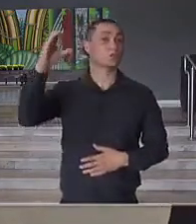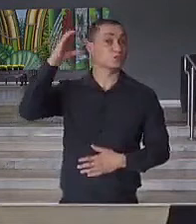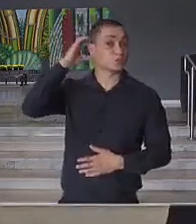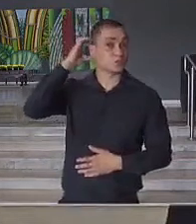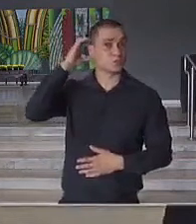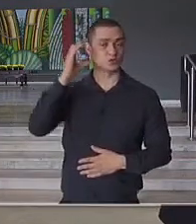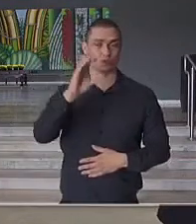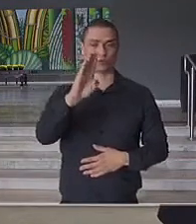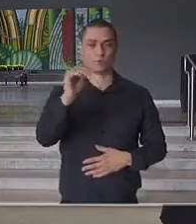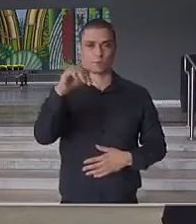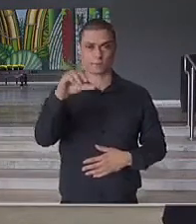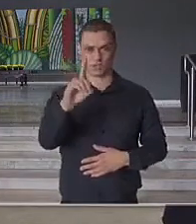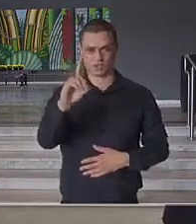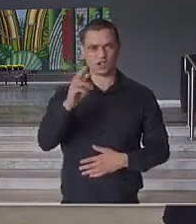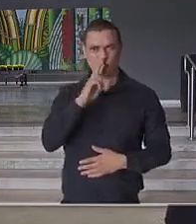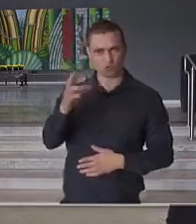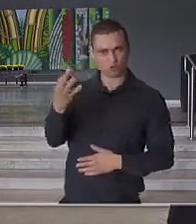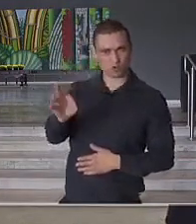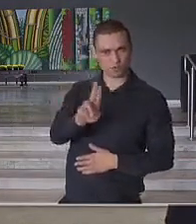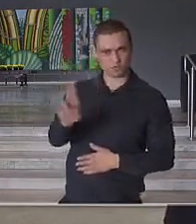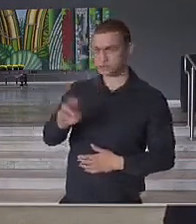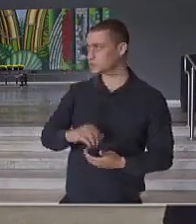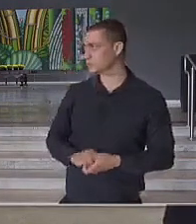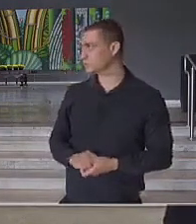Giaimo. Estou pronunciando corretamente seu sobrenome, Mayra?